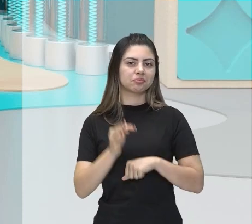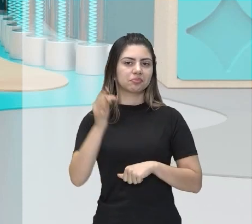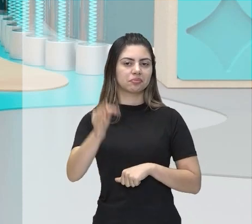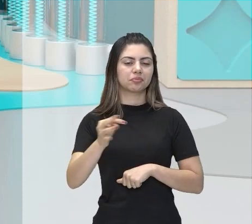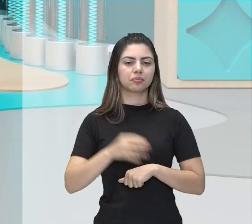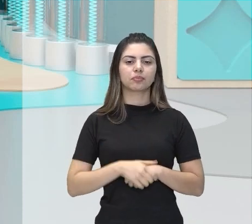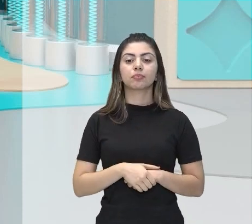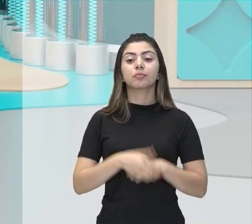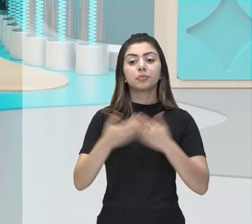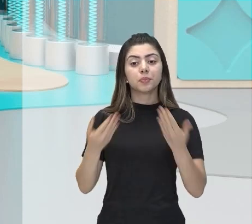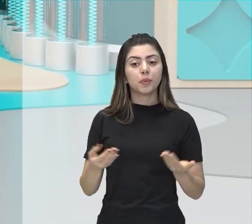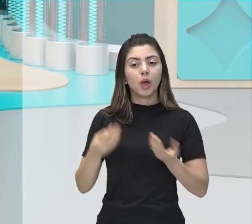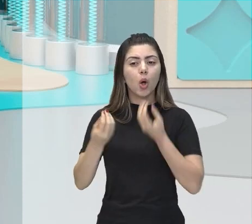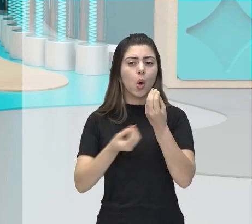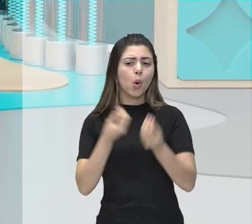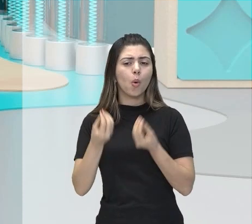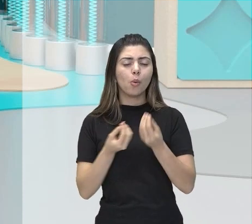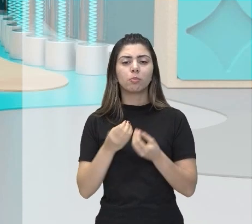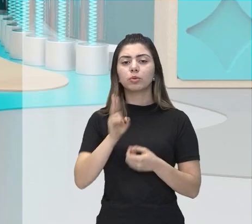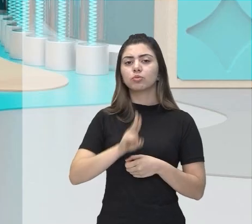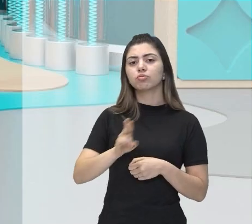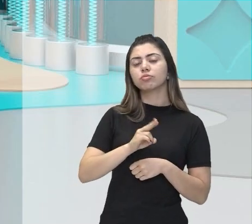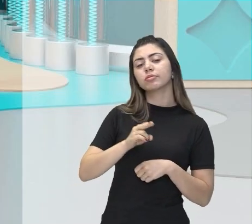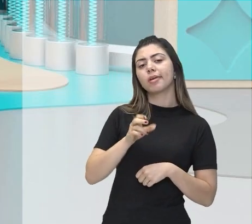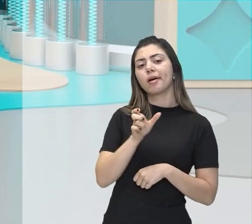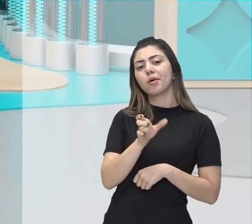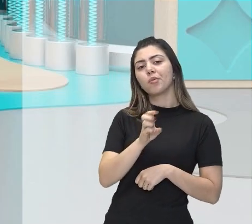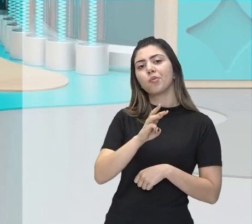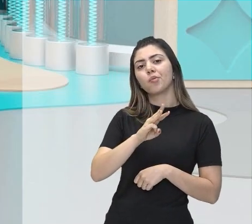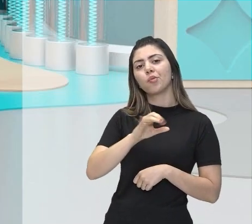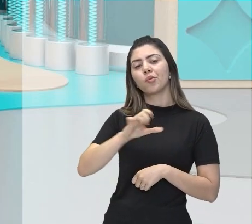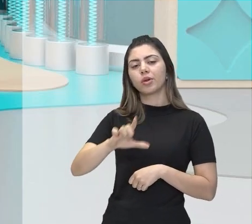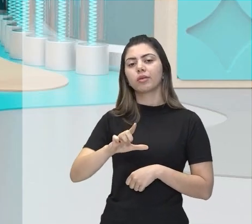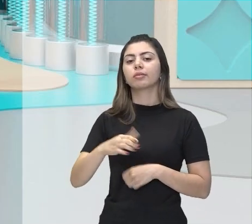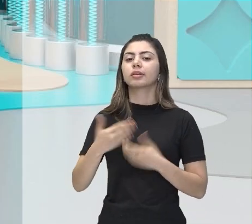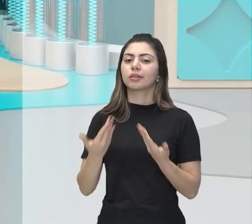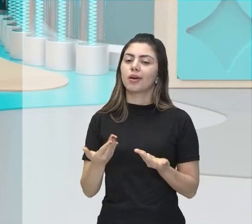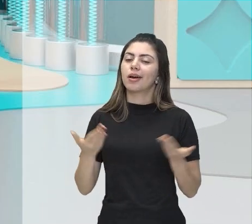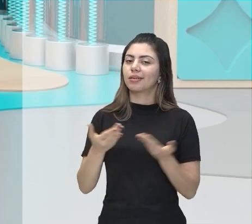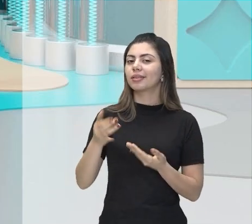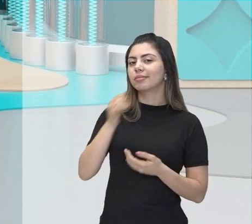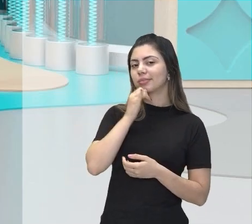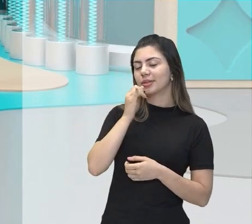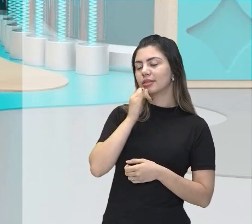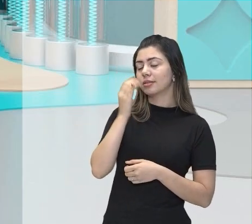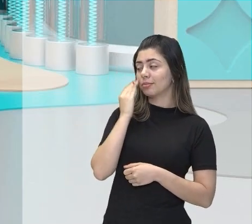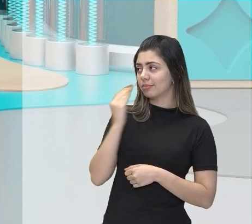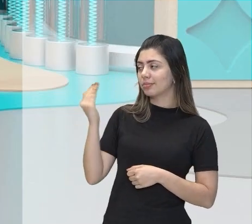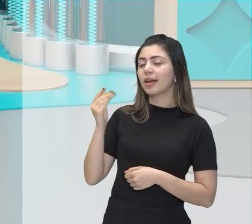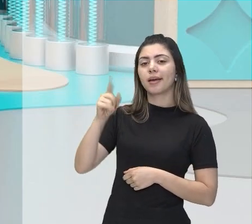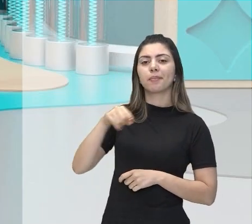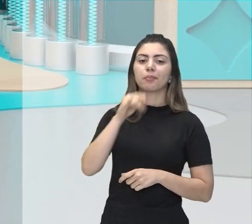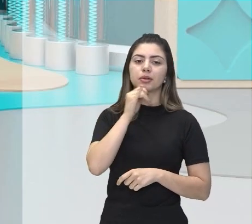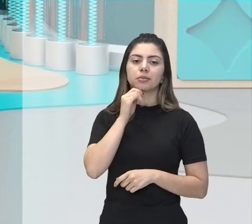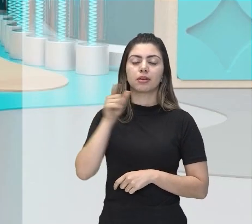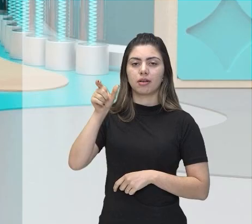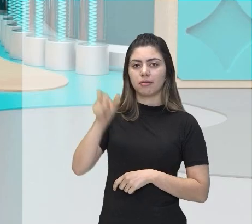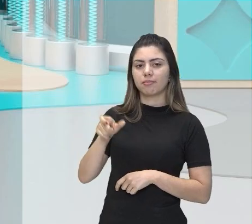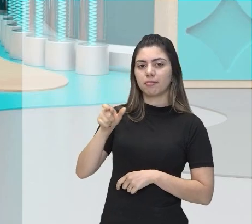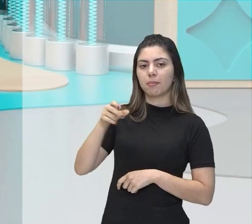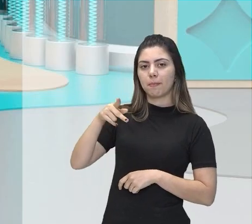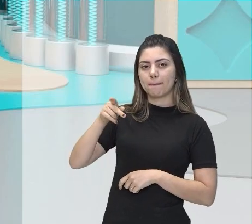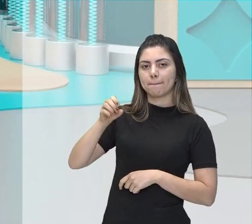quando que nós vamos usar o will? Nós temos um exemplo aqui para decisões espontâneas, rápidas, né? Nós temos aí a Potira com